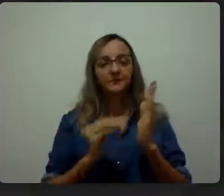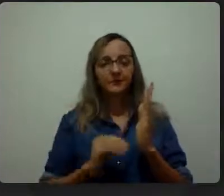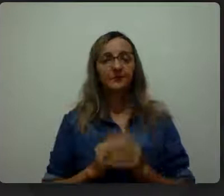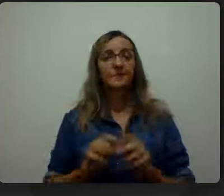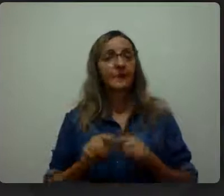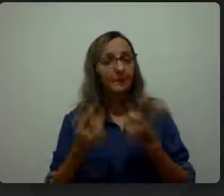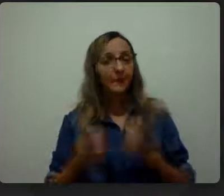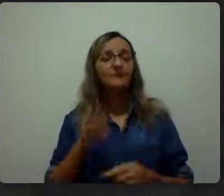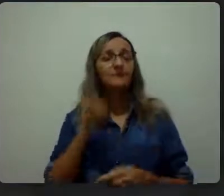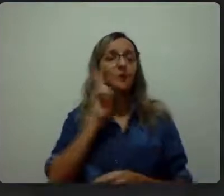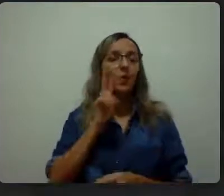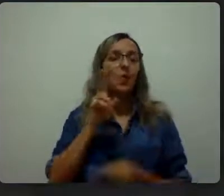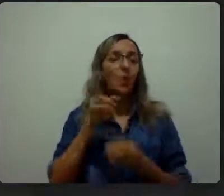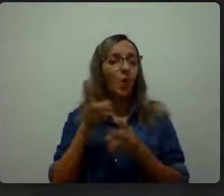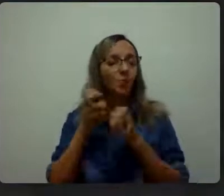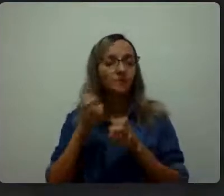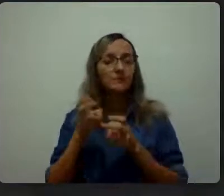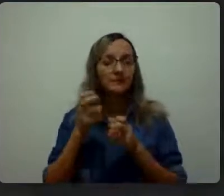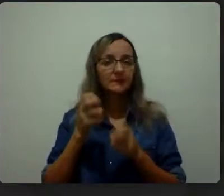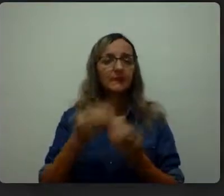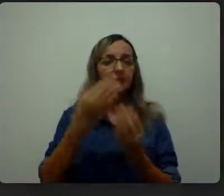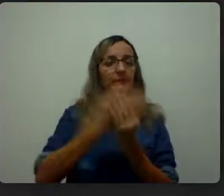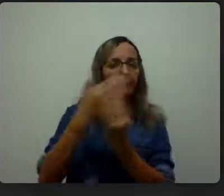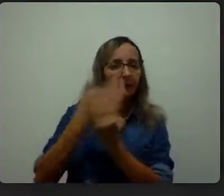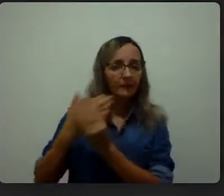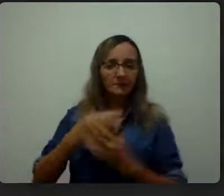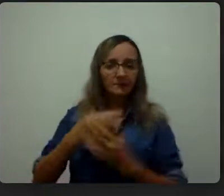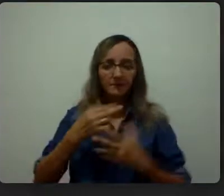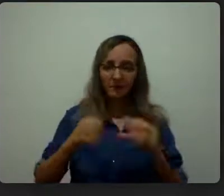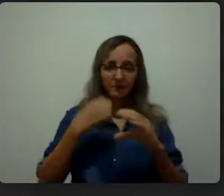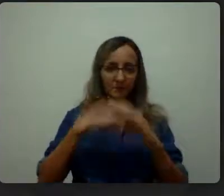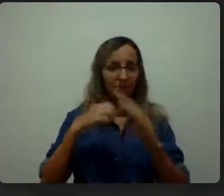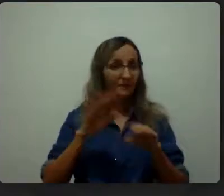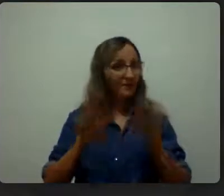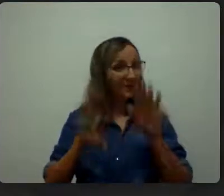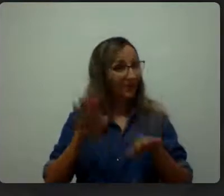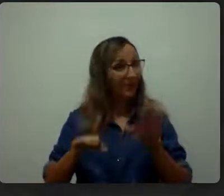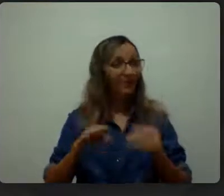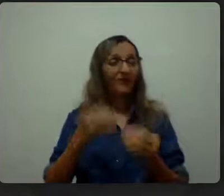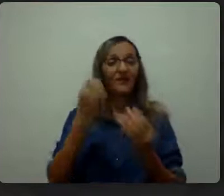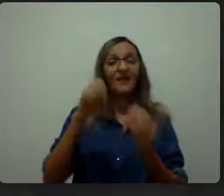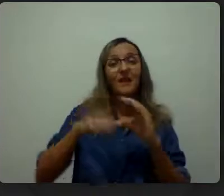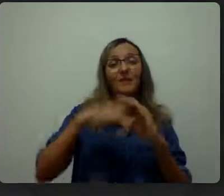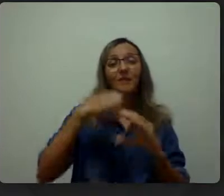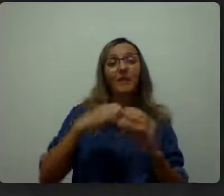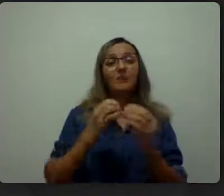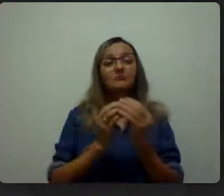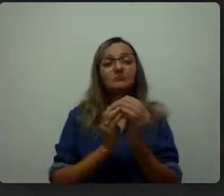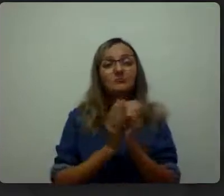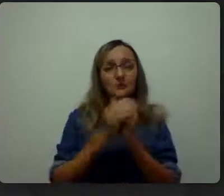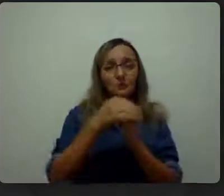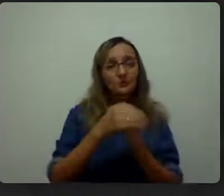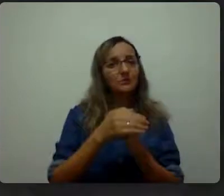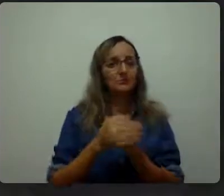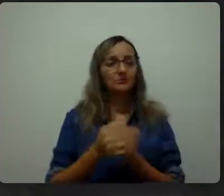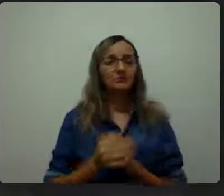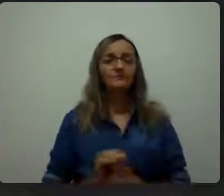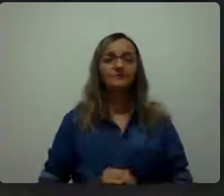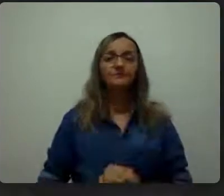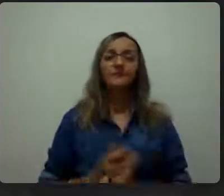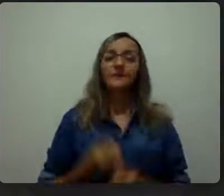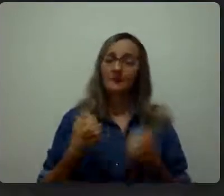ela é estudante, se ela é universitário, qual área que ela é. E, inclusive, ela vai ter um campo escrito ensino médio. Então, vocês vão saber dentro da